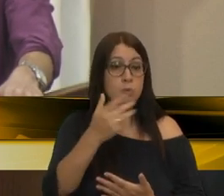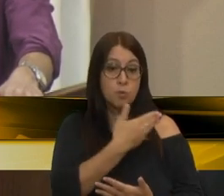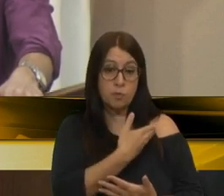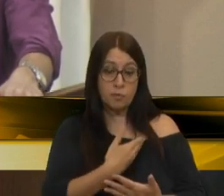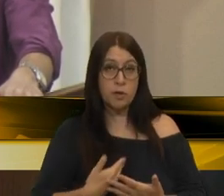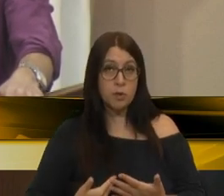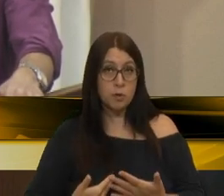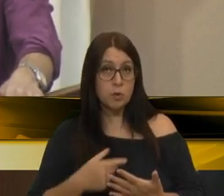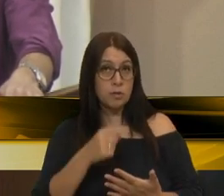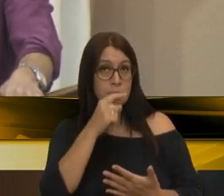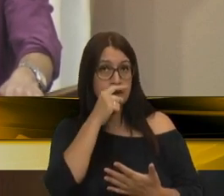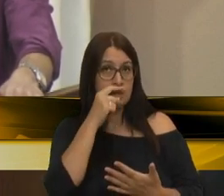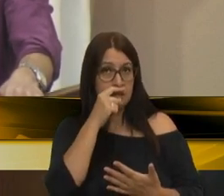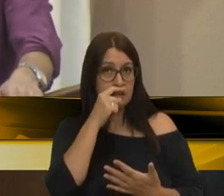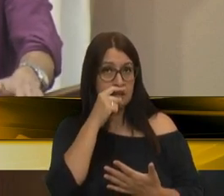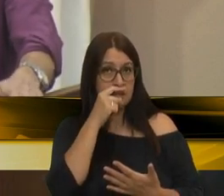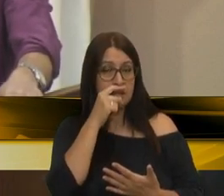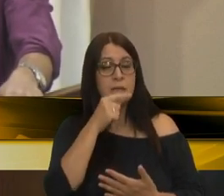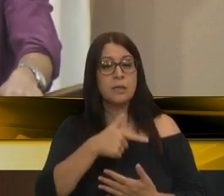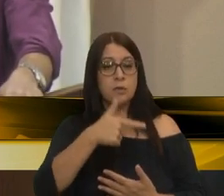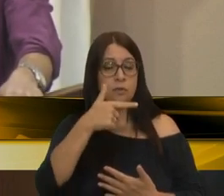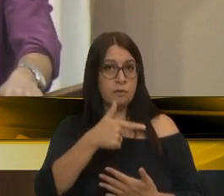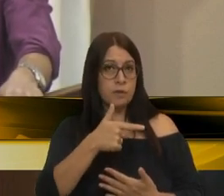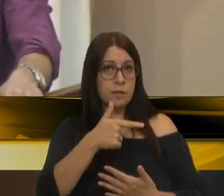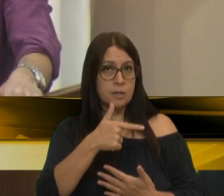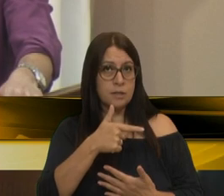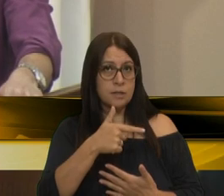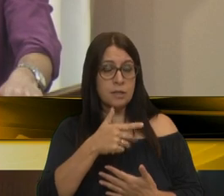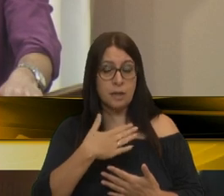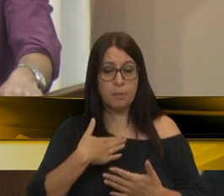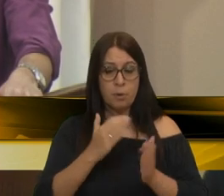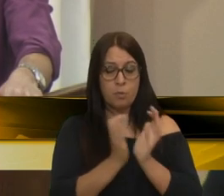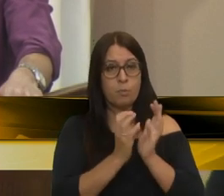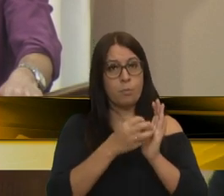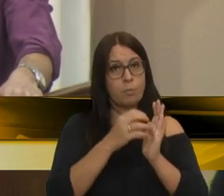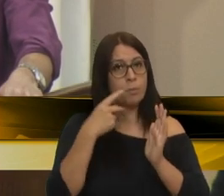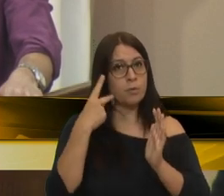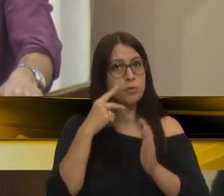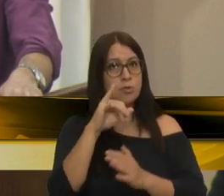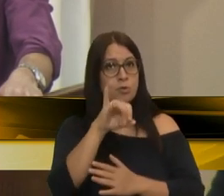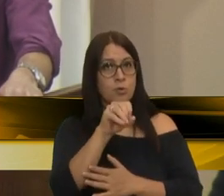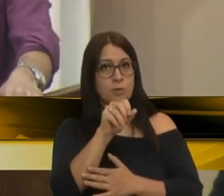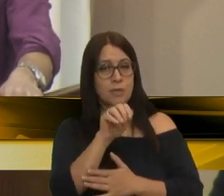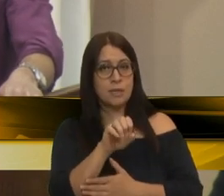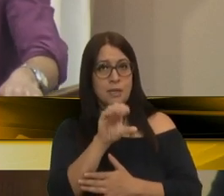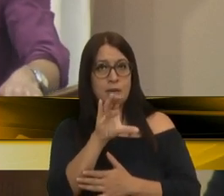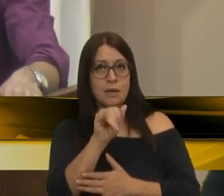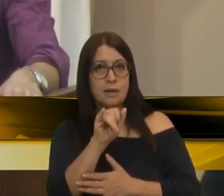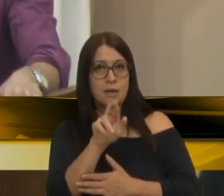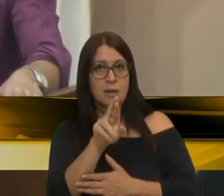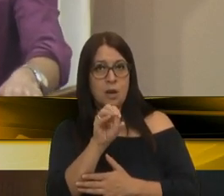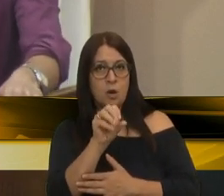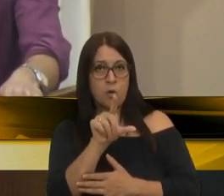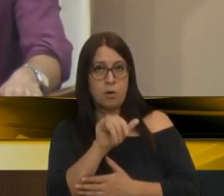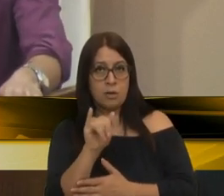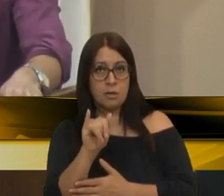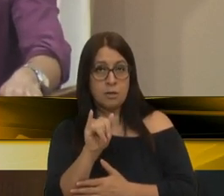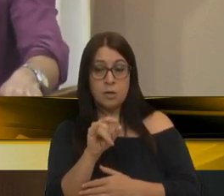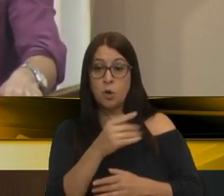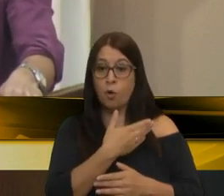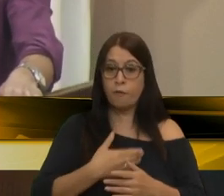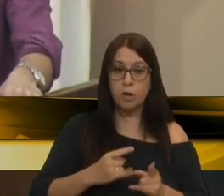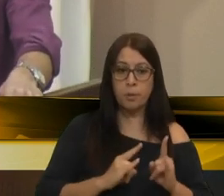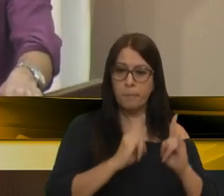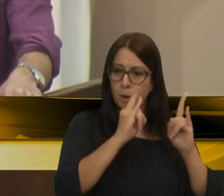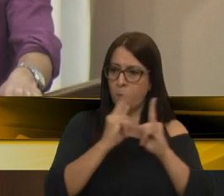governador José Sartori, o então vice-governador, que é do meu partido, Zé Cairola. Governo que tem prédios, que